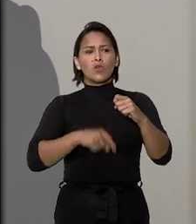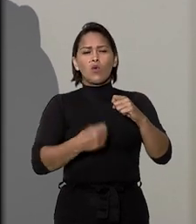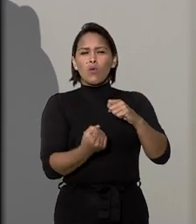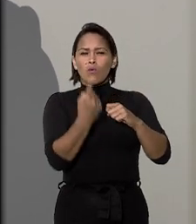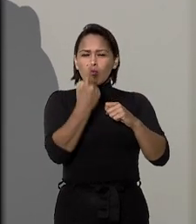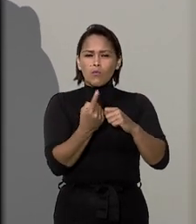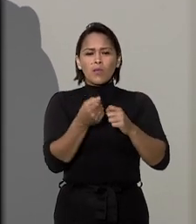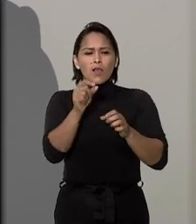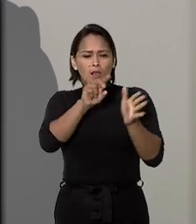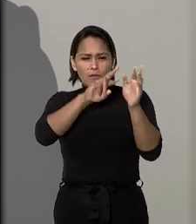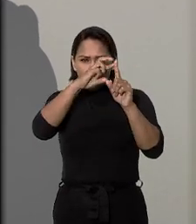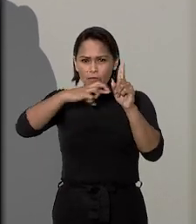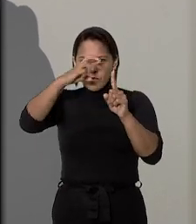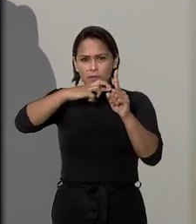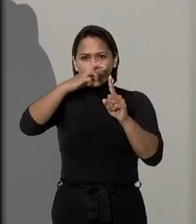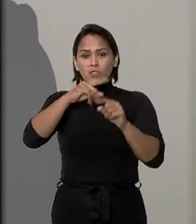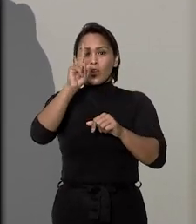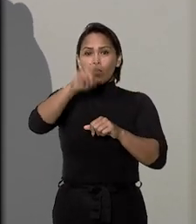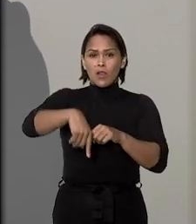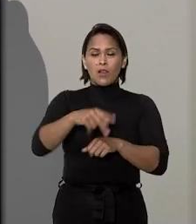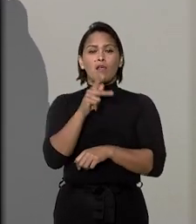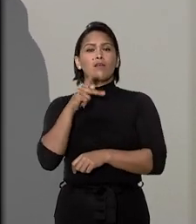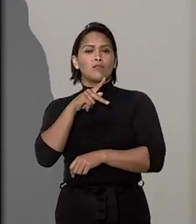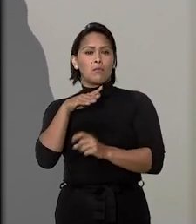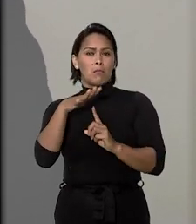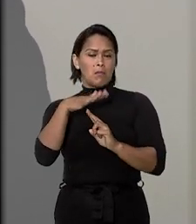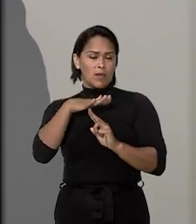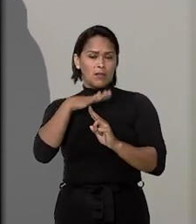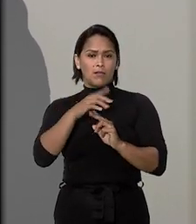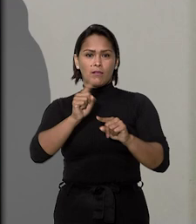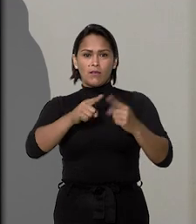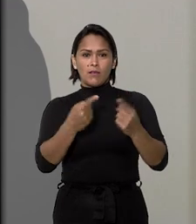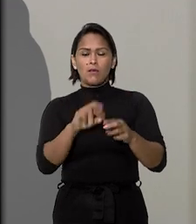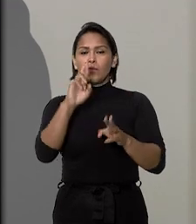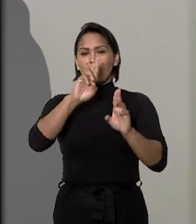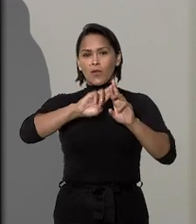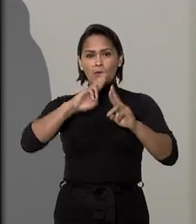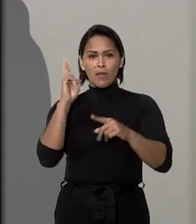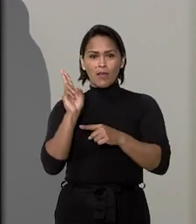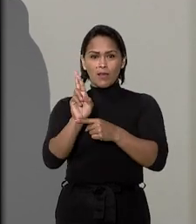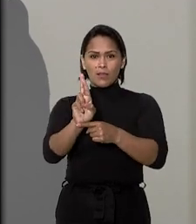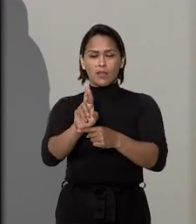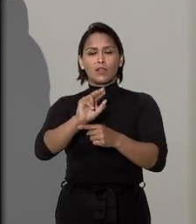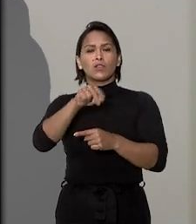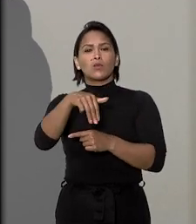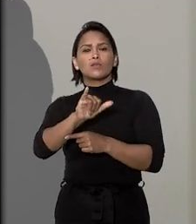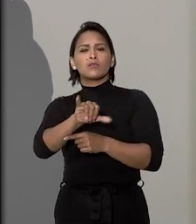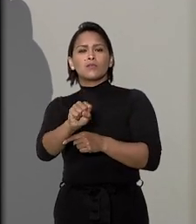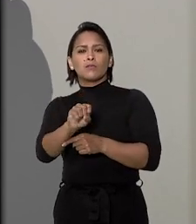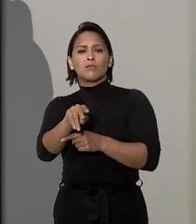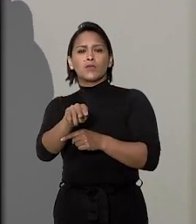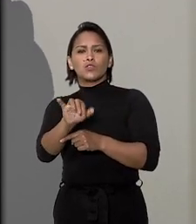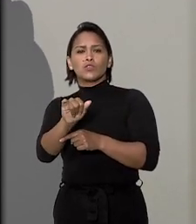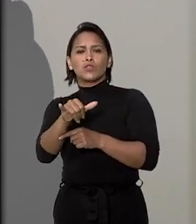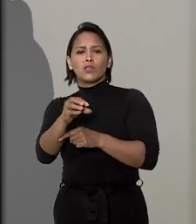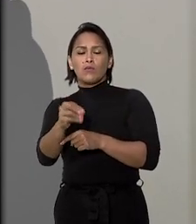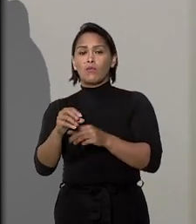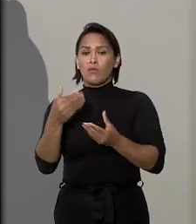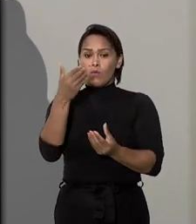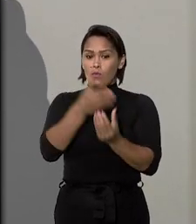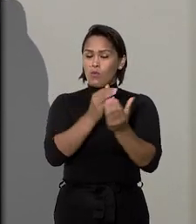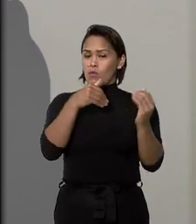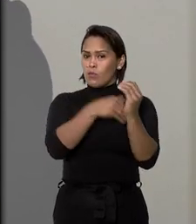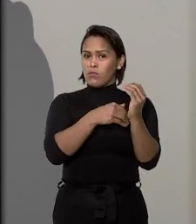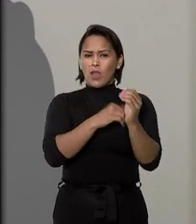investigação criminal no município de Londrina, no Paraná. Para o relator, ministro Sebastião Reis Júnior, o Código de Processo Penal não